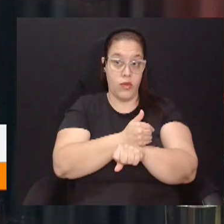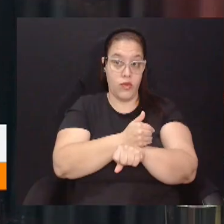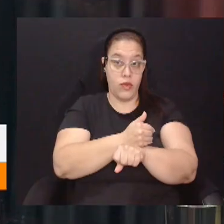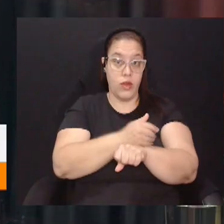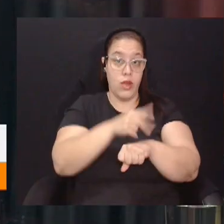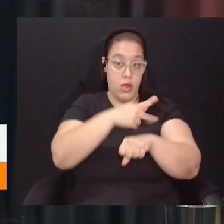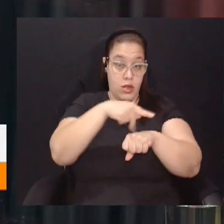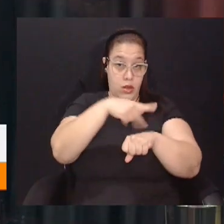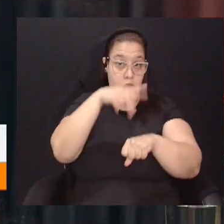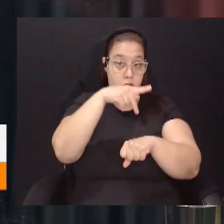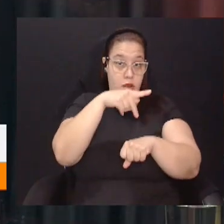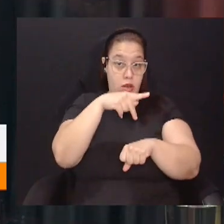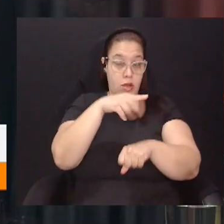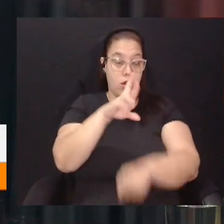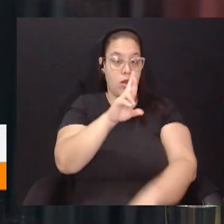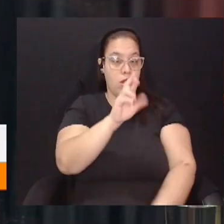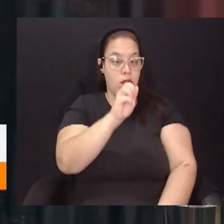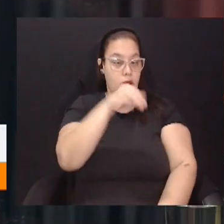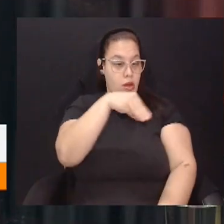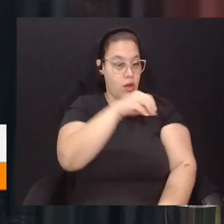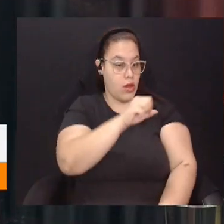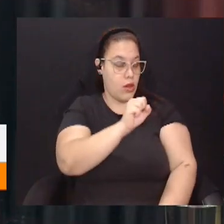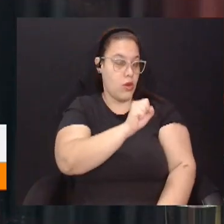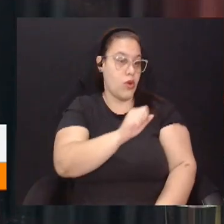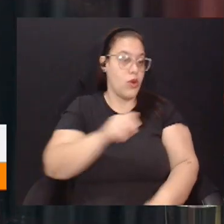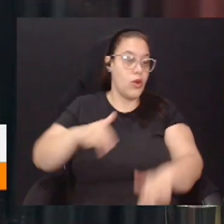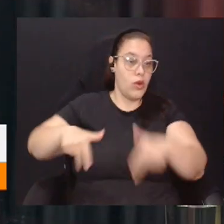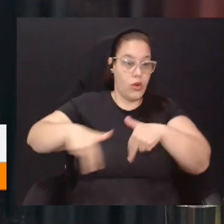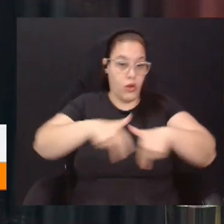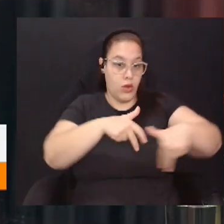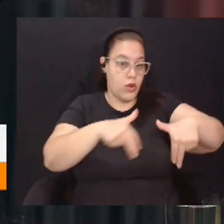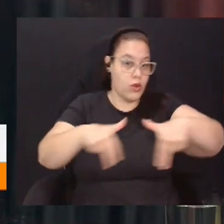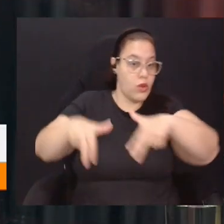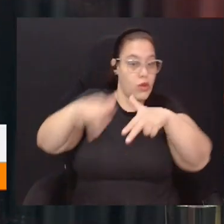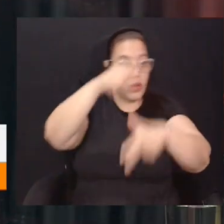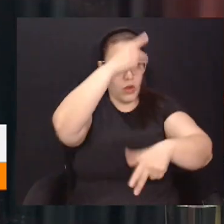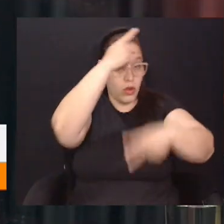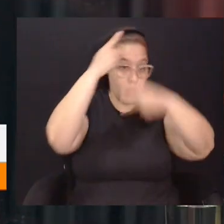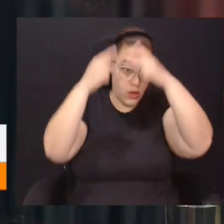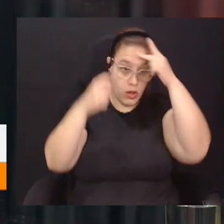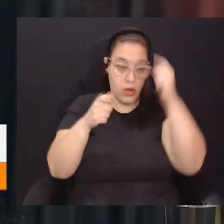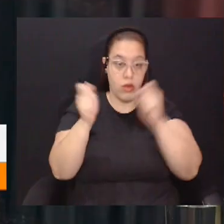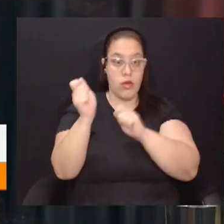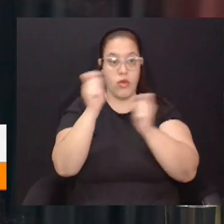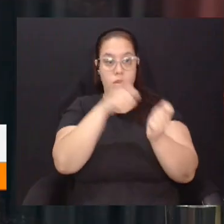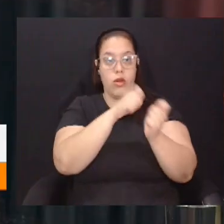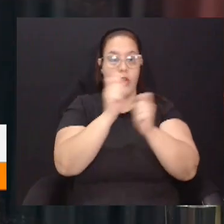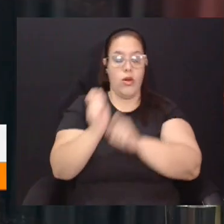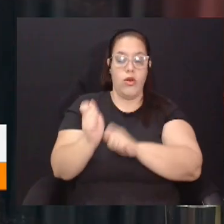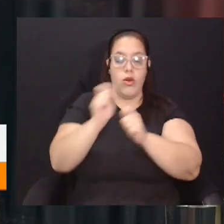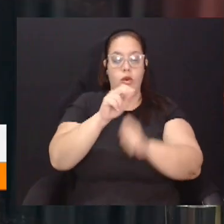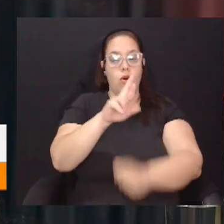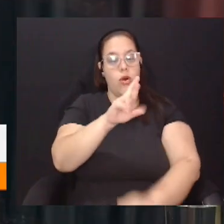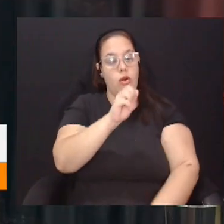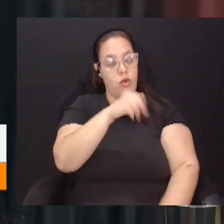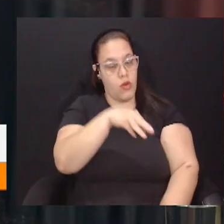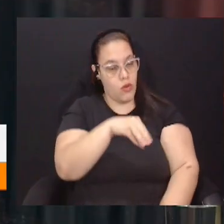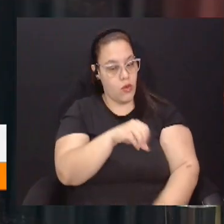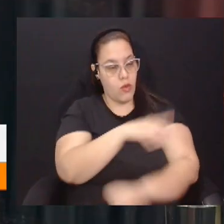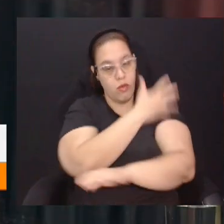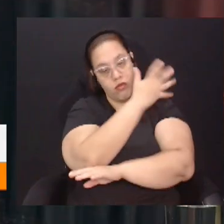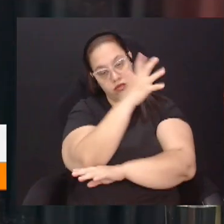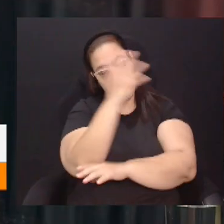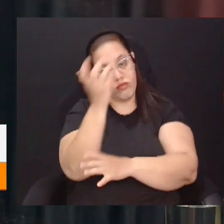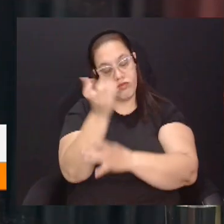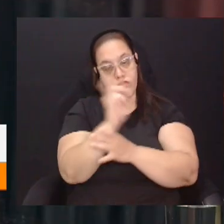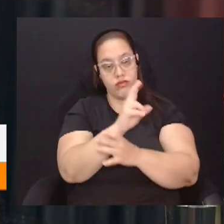domingo de Ramos, você Sim. anda pela cidade e encontra algumas pessoas com ramos nas mãos, né. Isso é